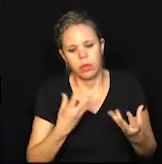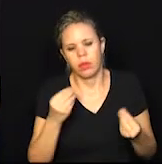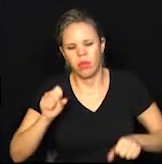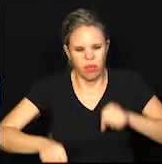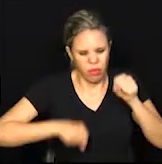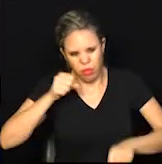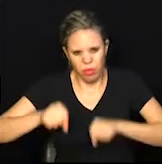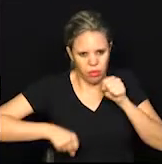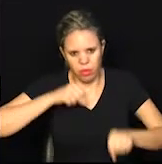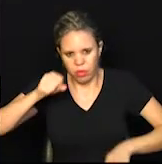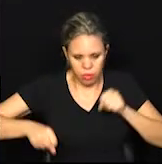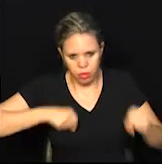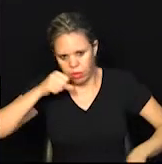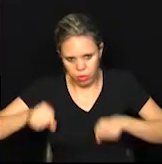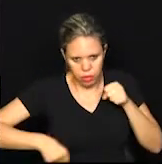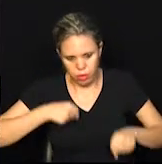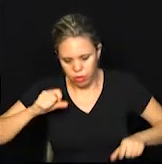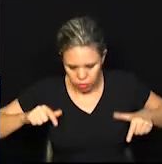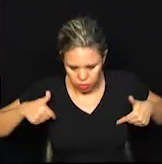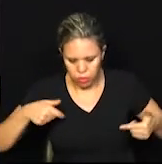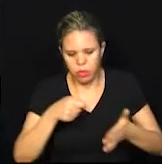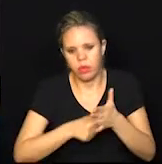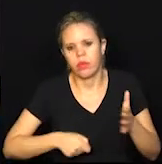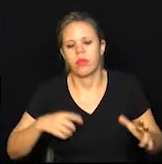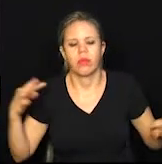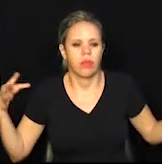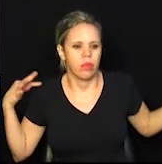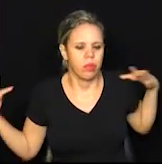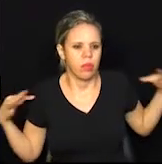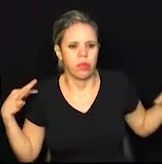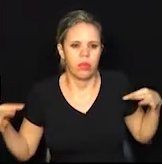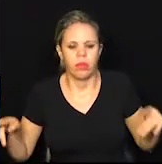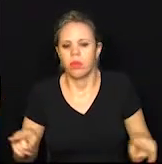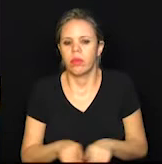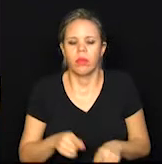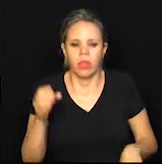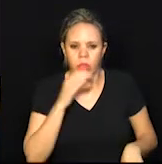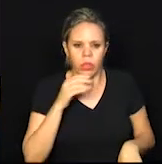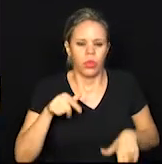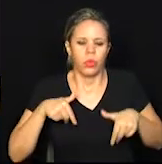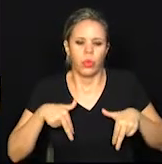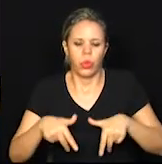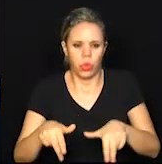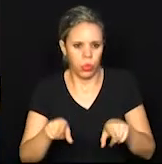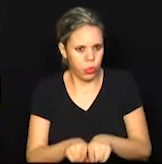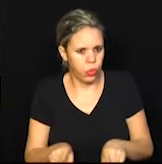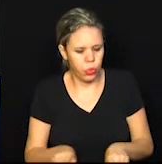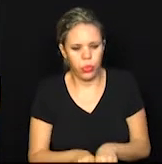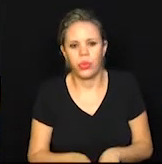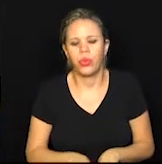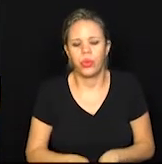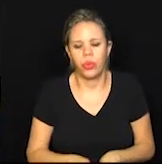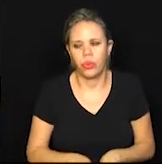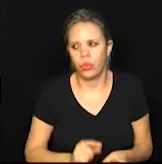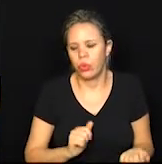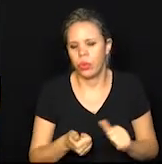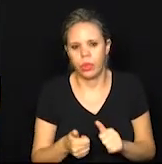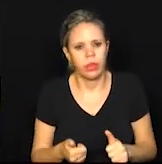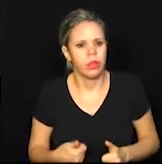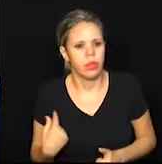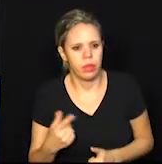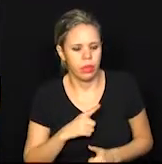ciclismo, cicloativismo, cicloturismo e também corridas ou outras